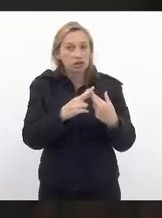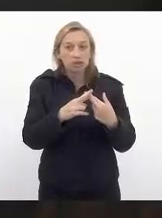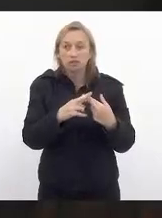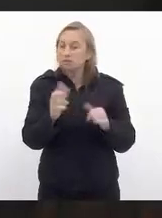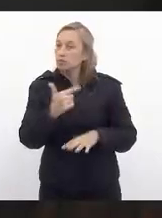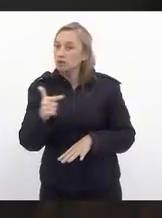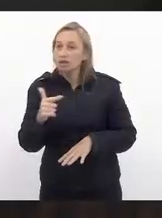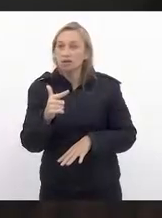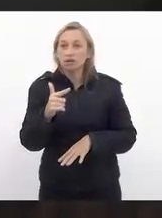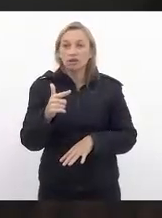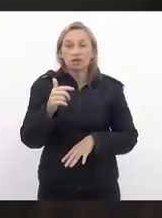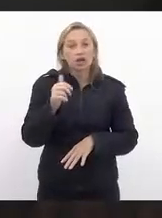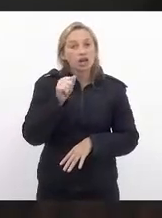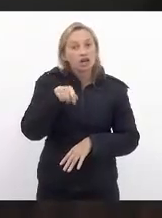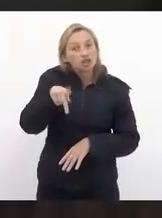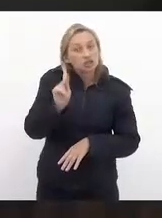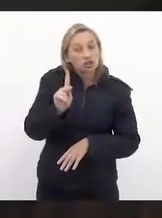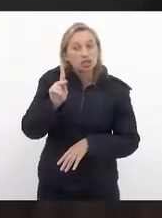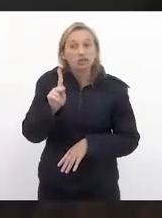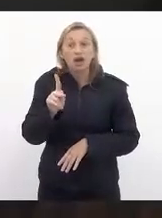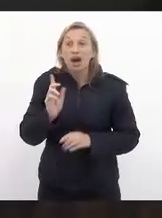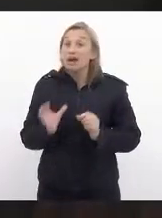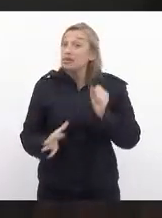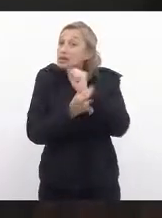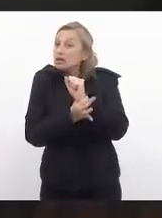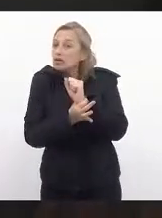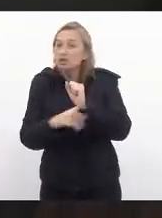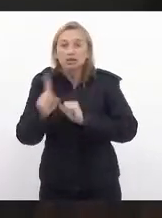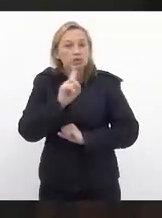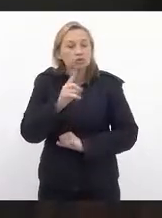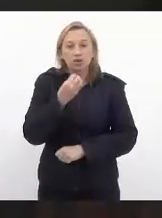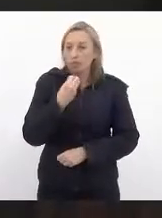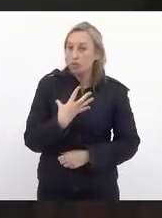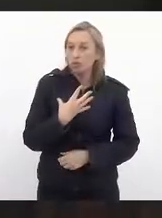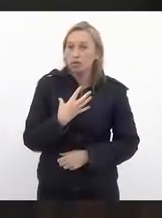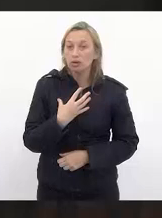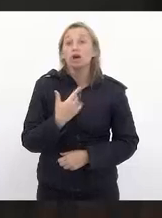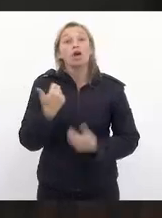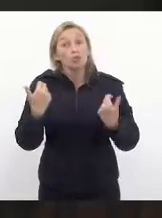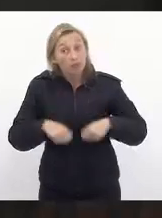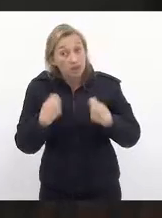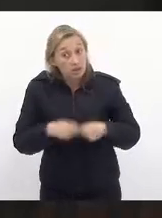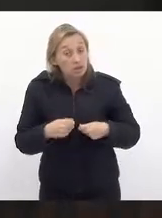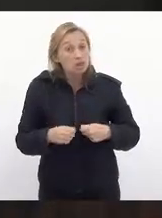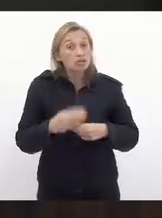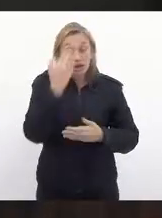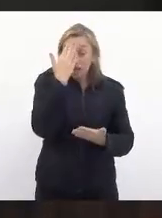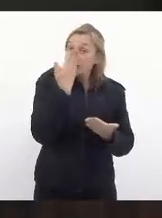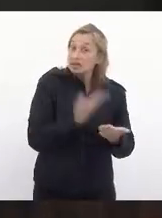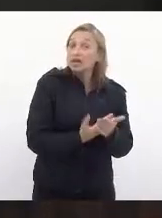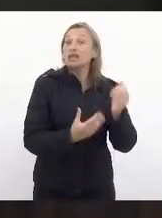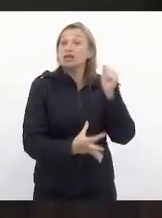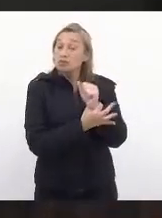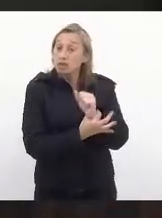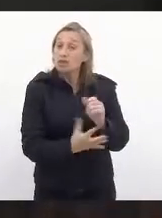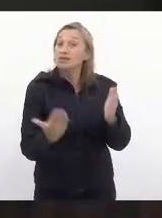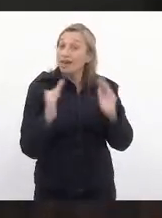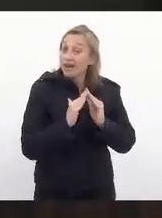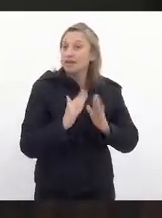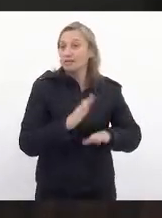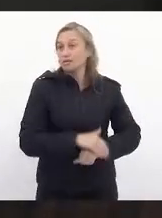Deputado achando que não pronto a segurança Não Está confortável eu preciso confiar na segurança da